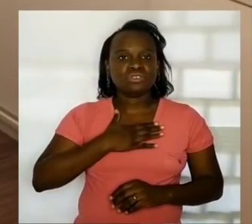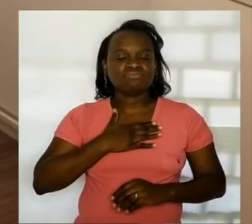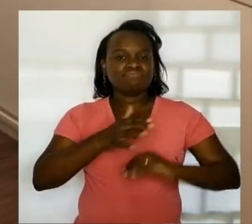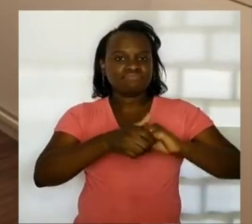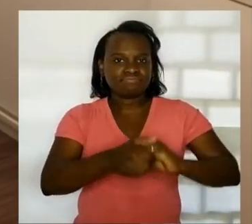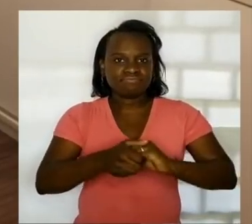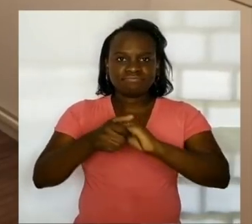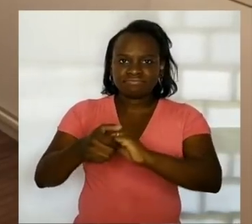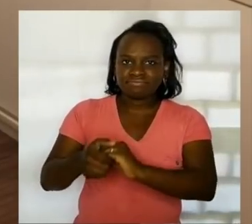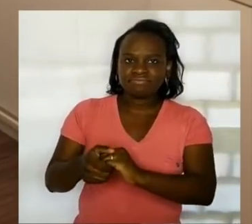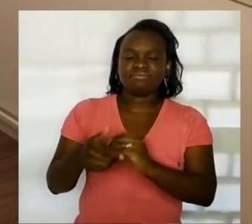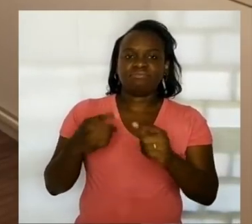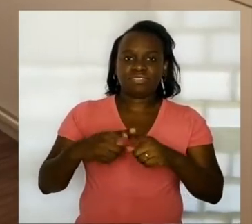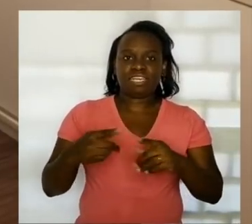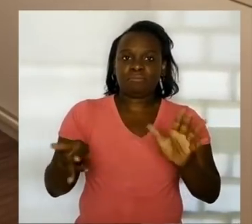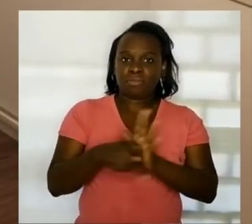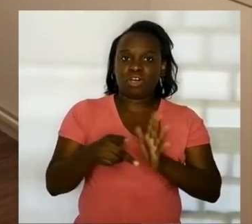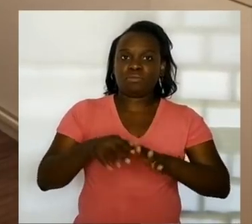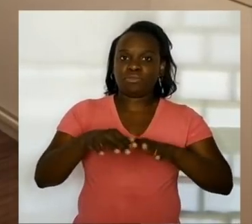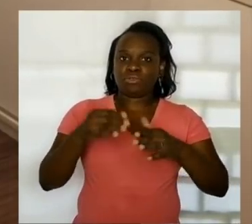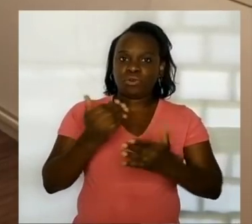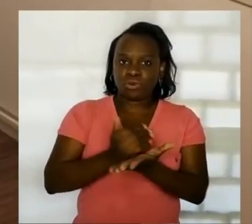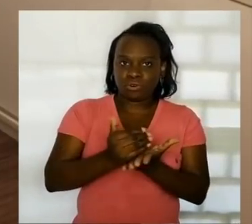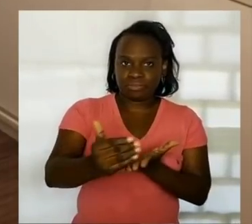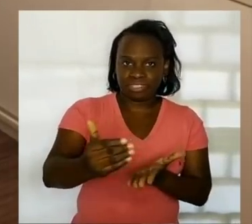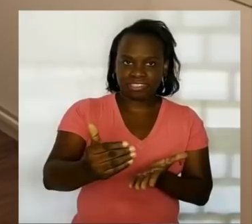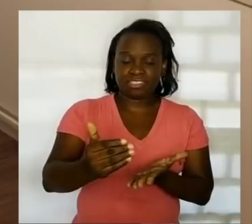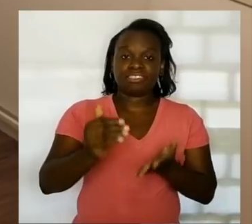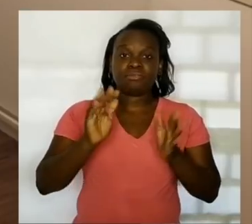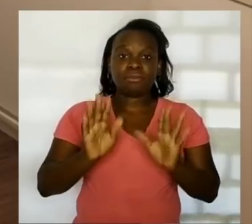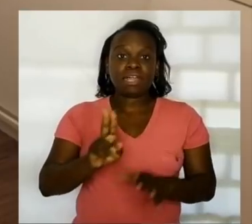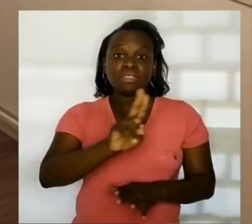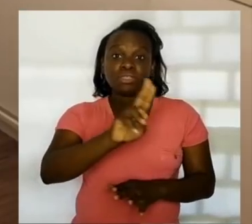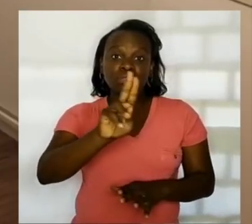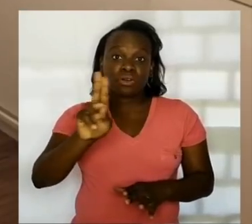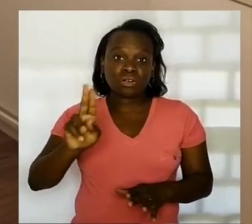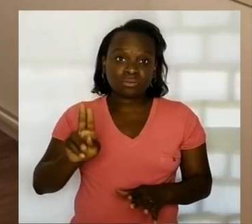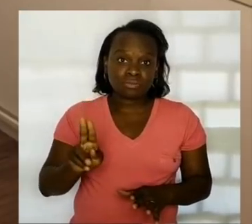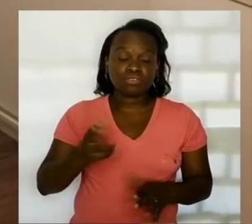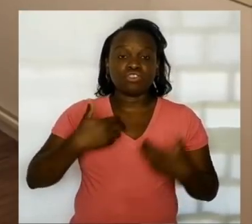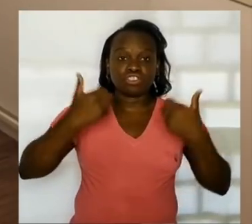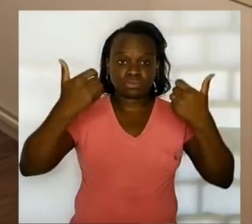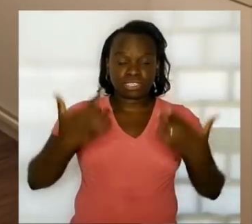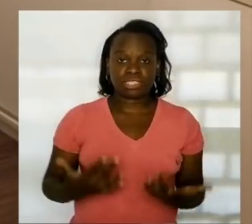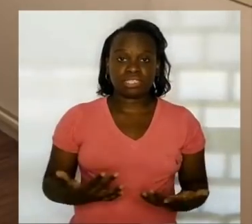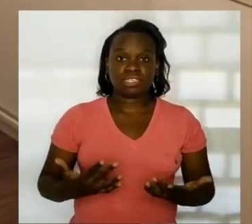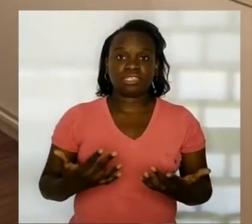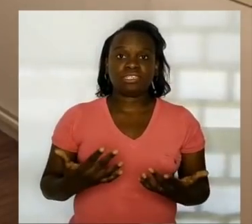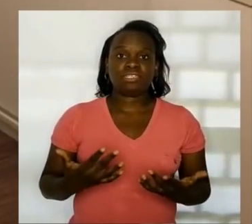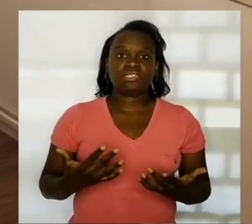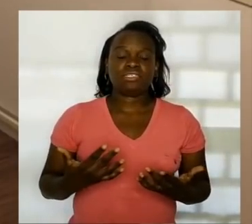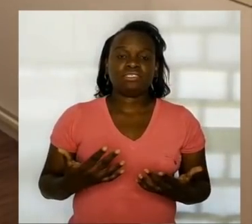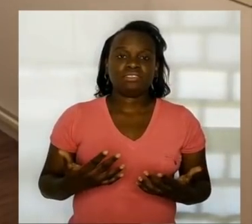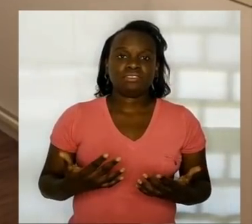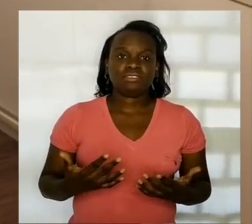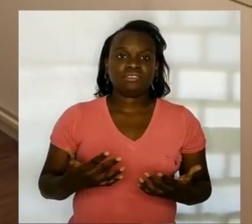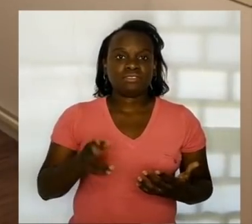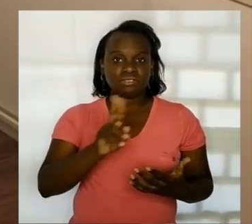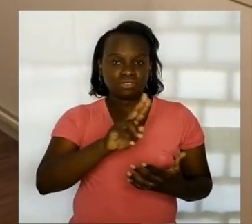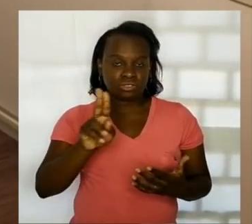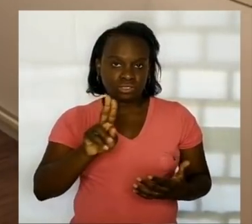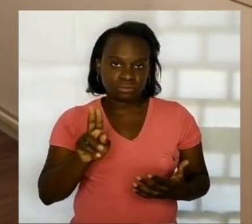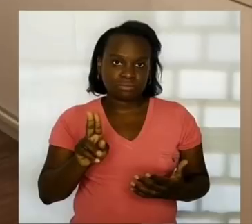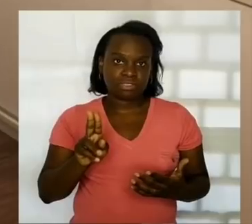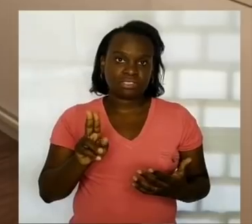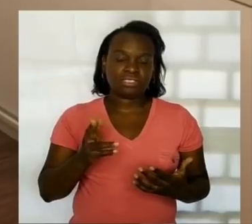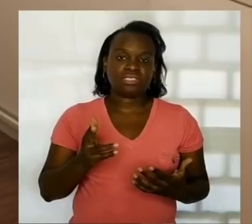de cumprimentar, que fazem parte dessa abertura, mas em nome deles eu vou mencionar o